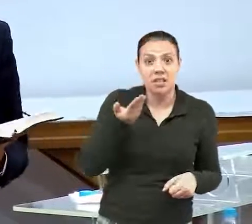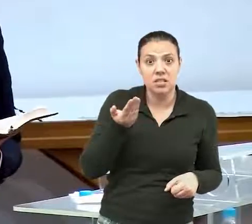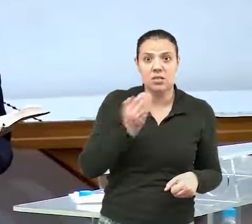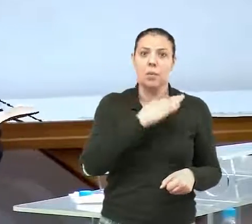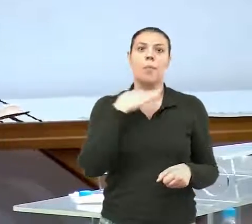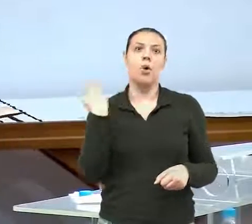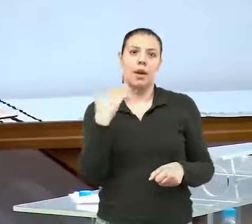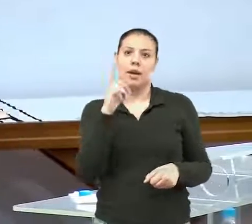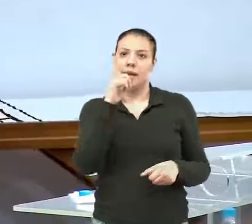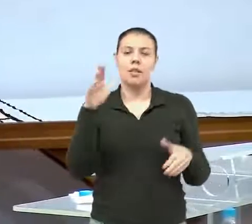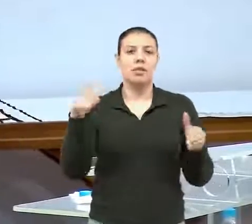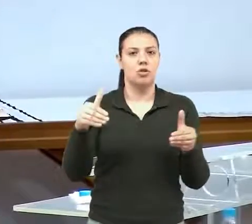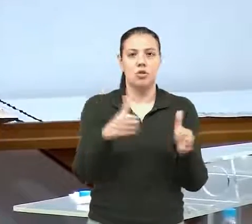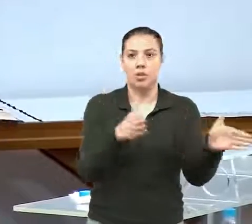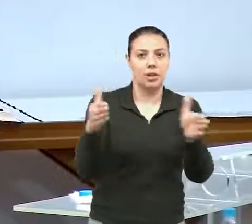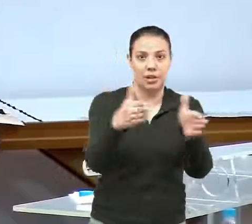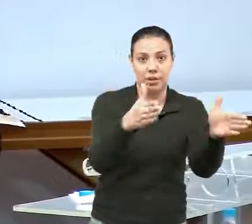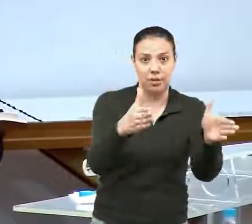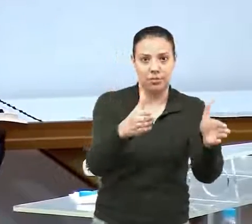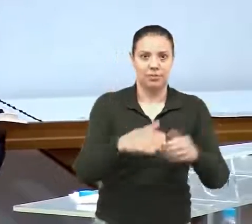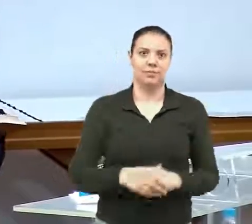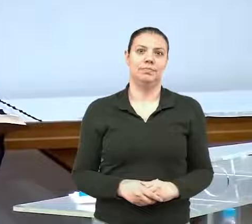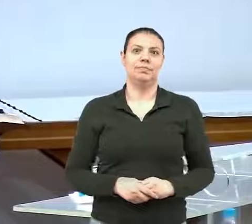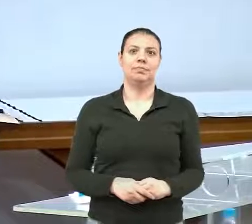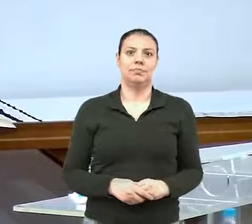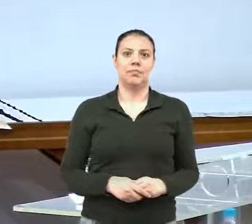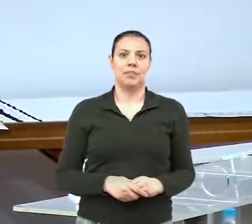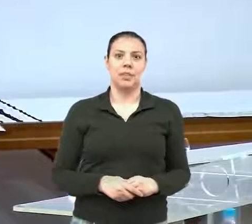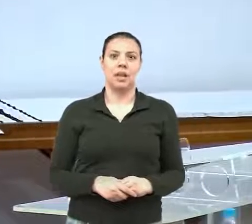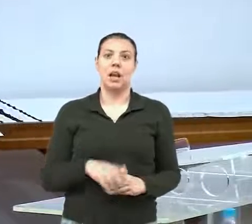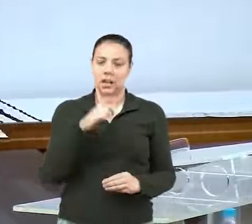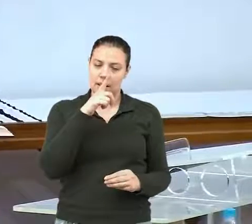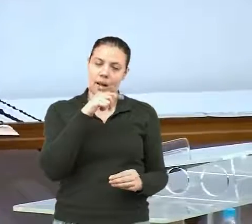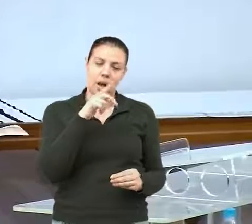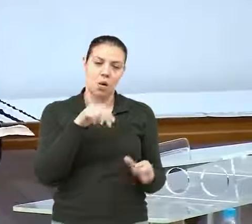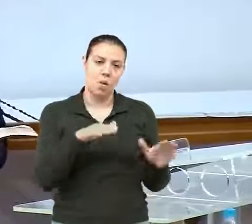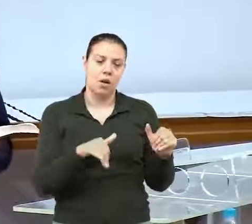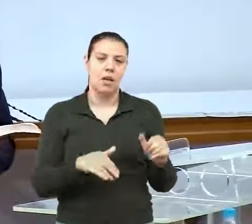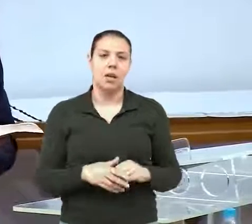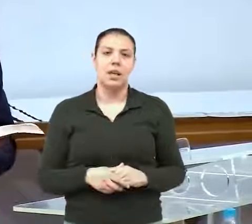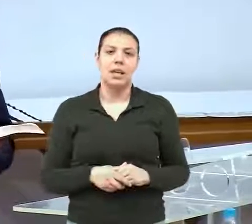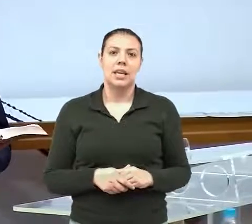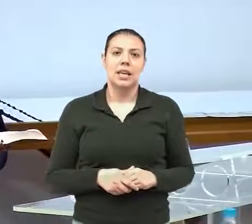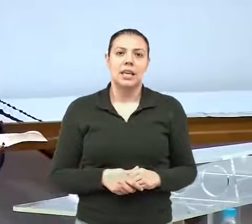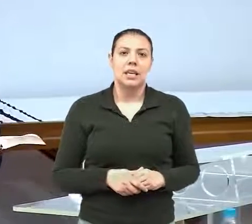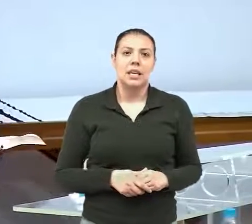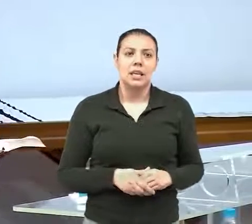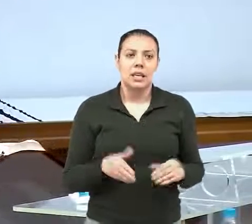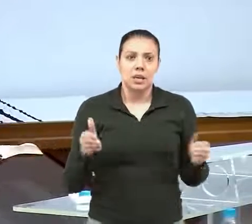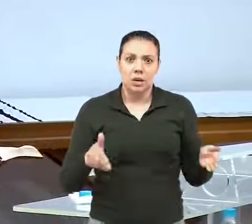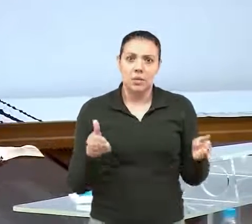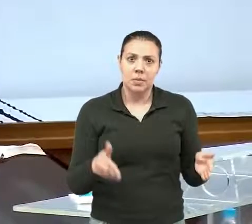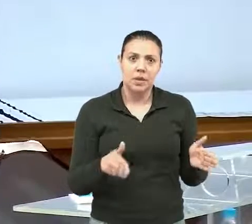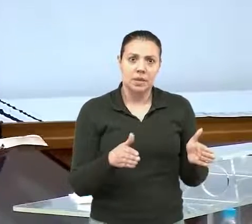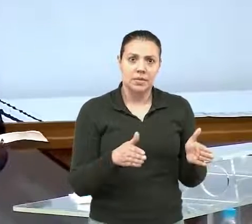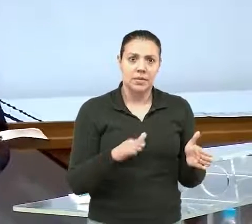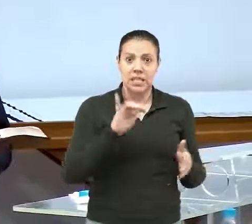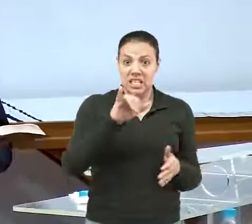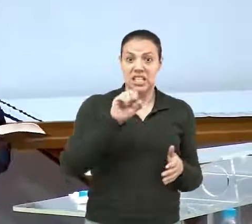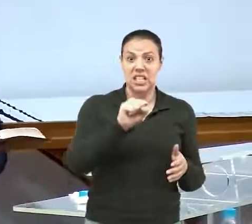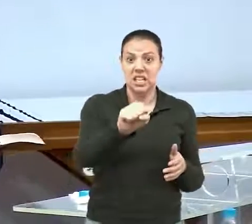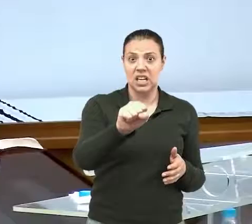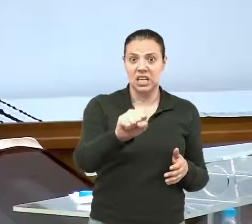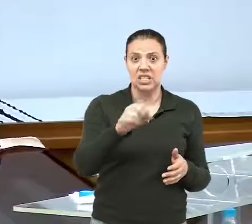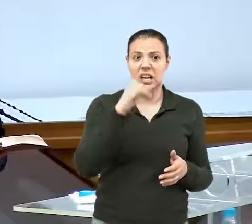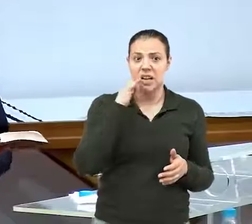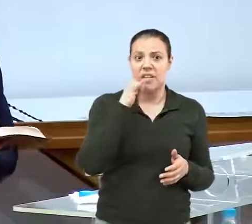mar. E é por isso que o texto está nos informando que ele sai das águas